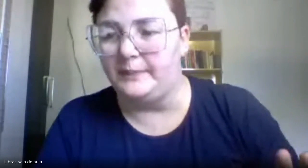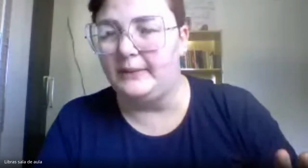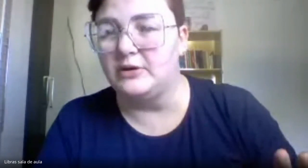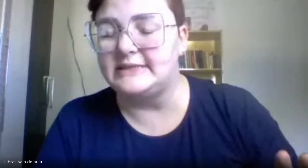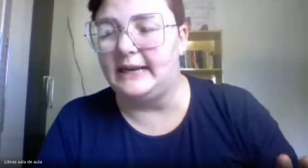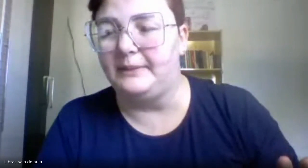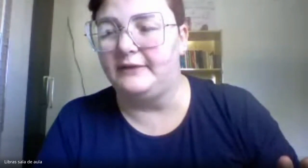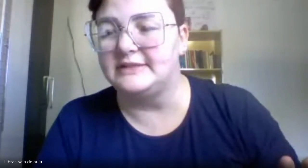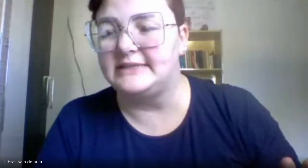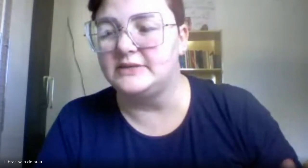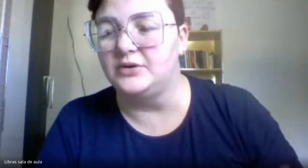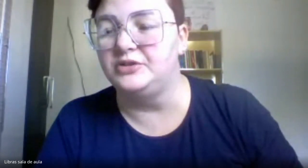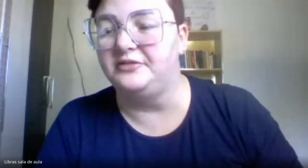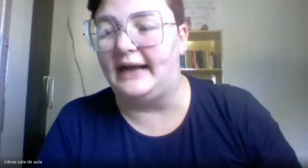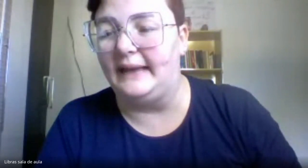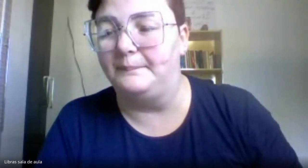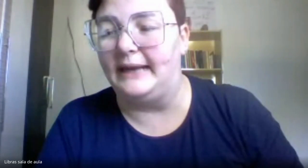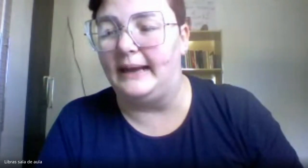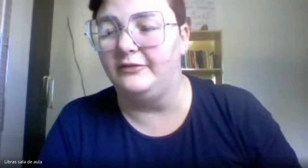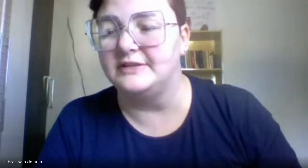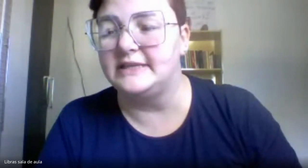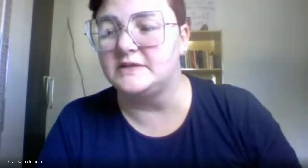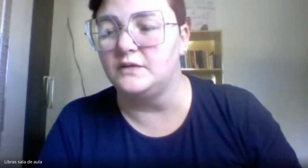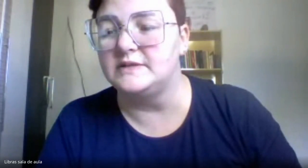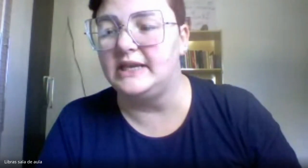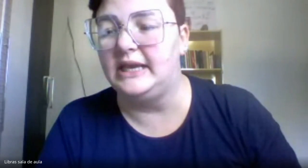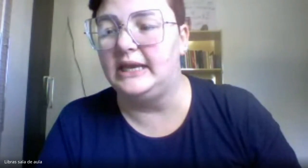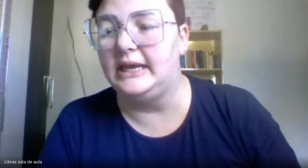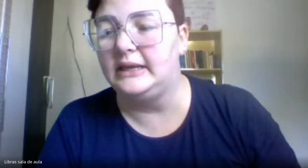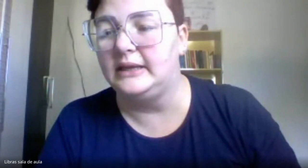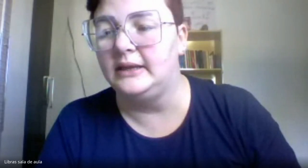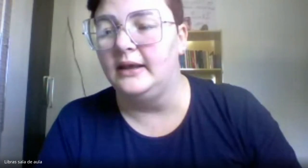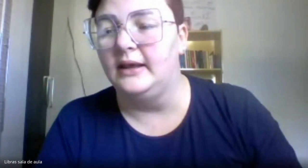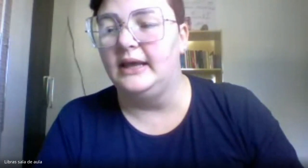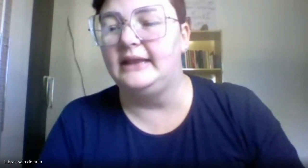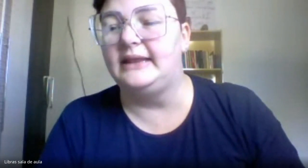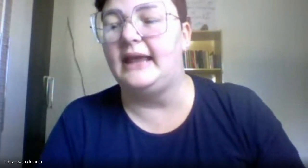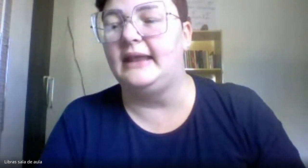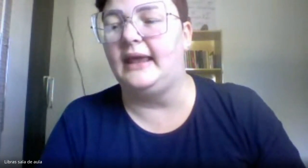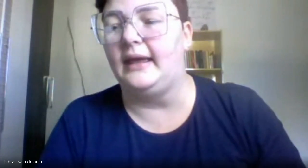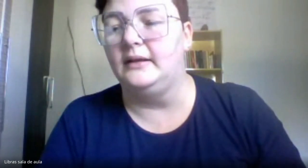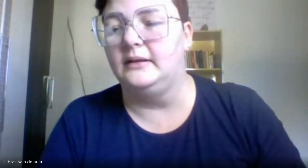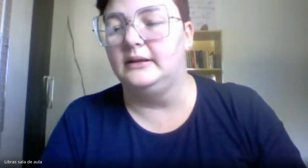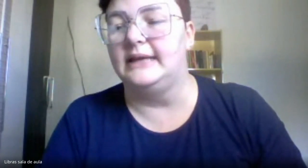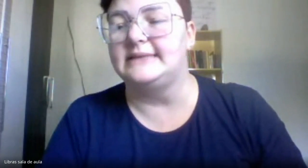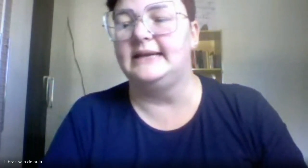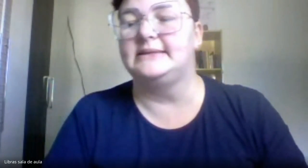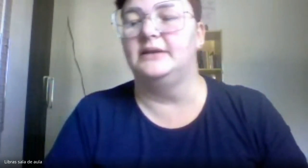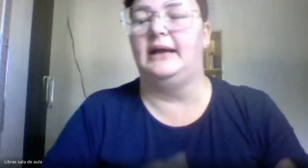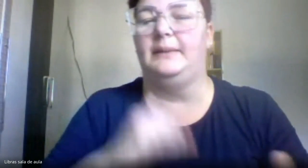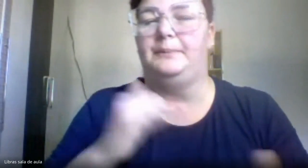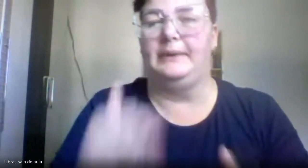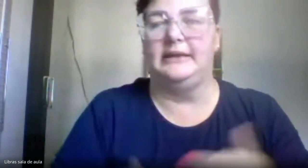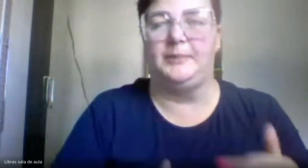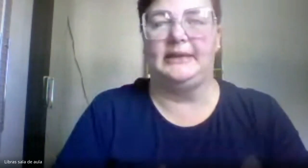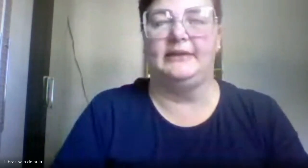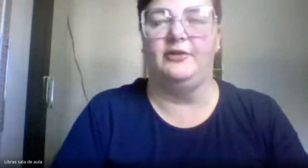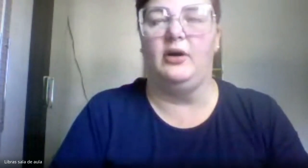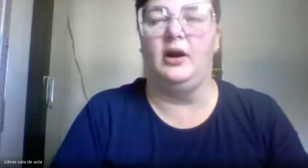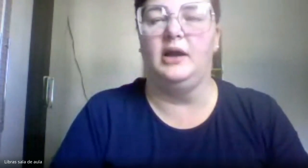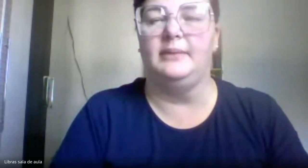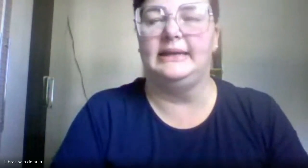É só para mostrar para vocês onde vai, para vocês conseguirem entender essa questão